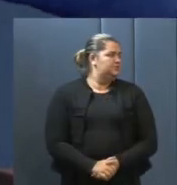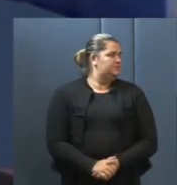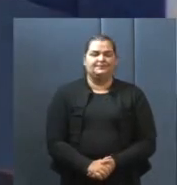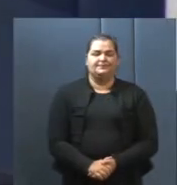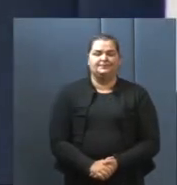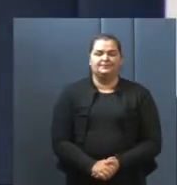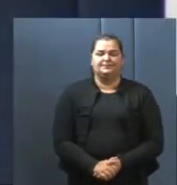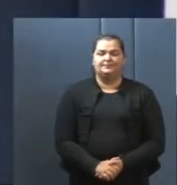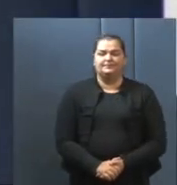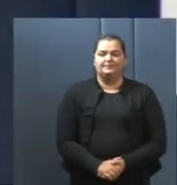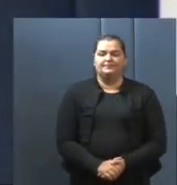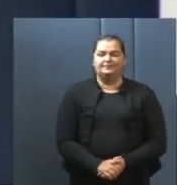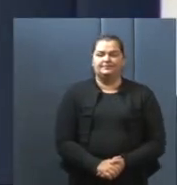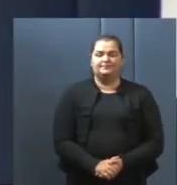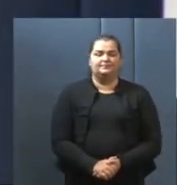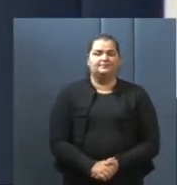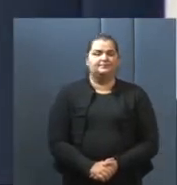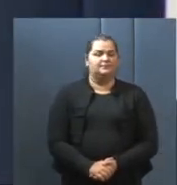ir?